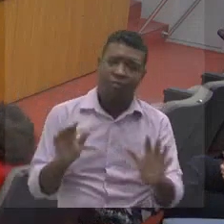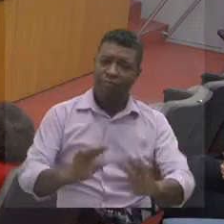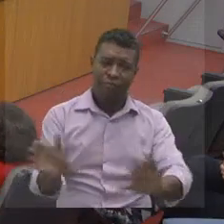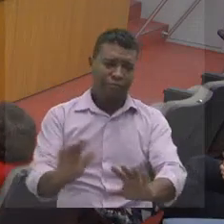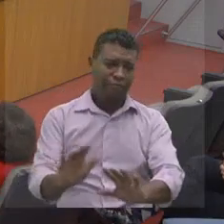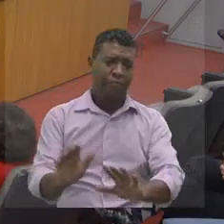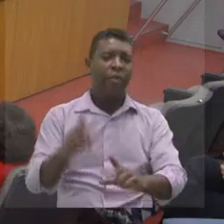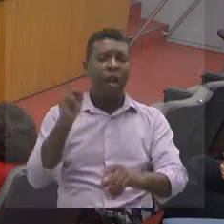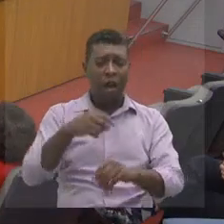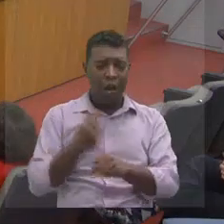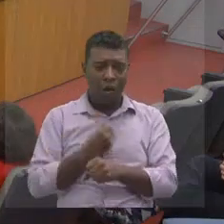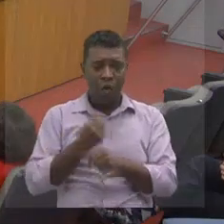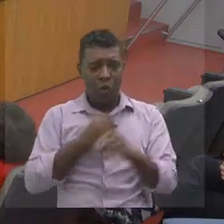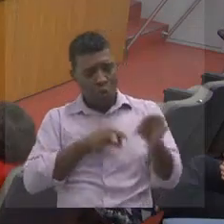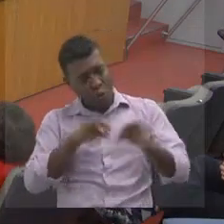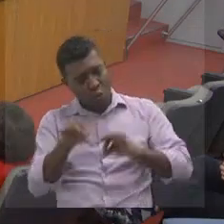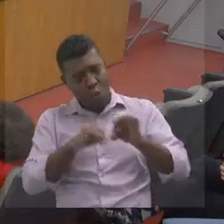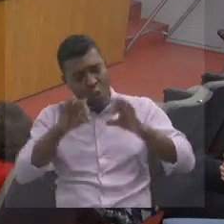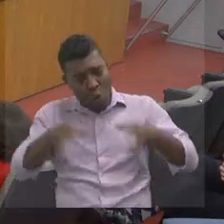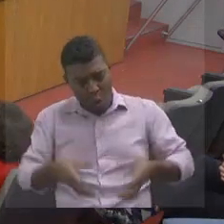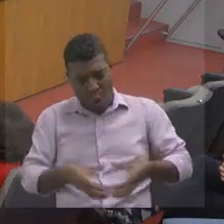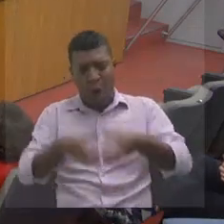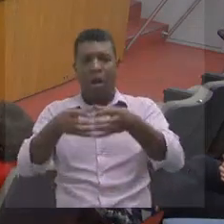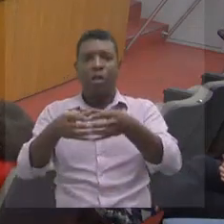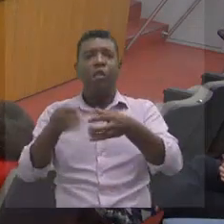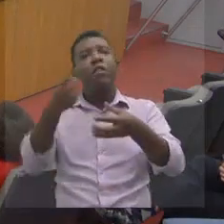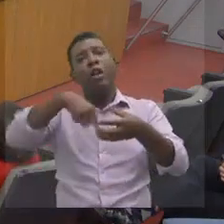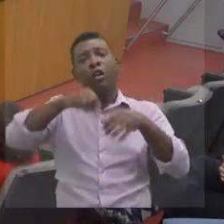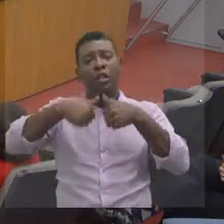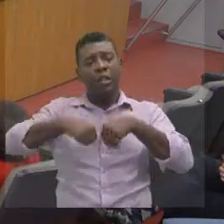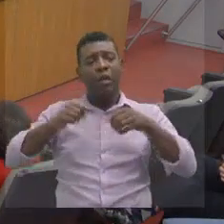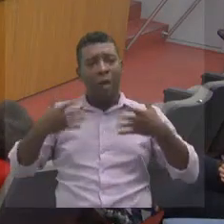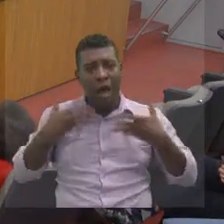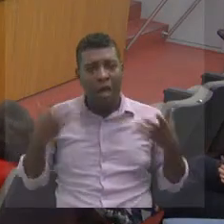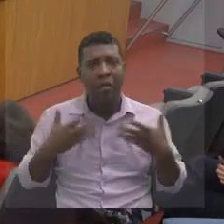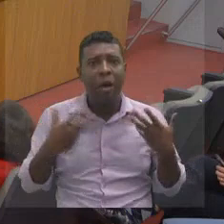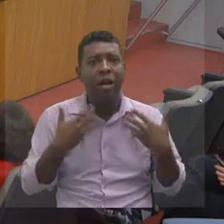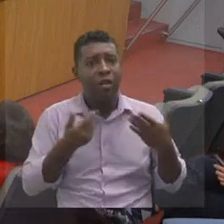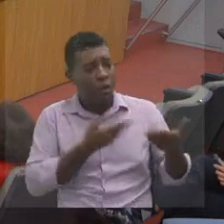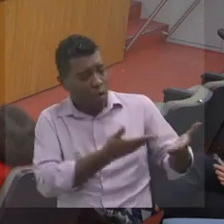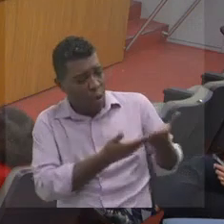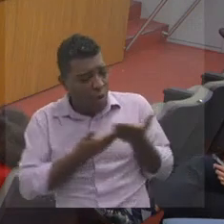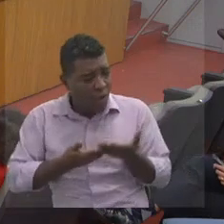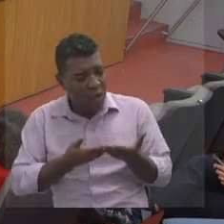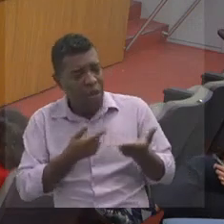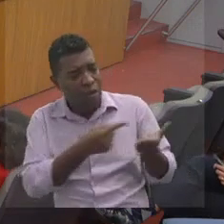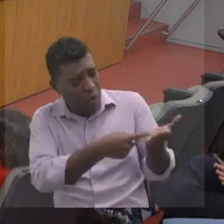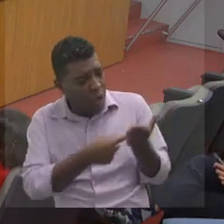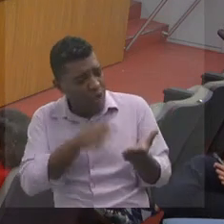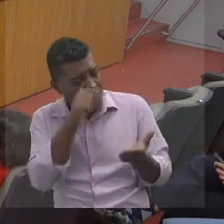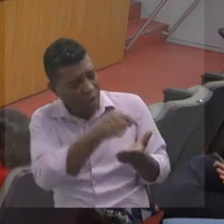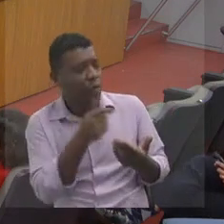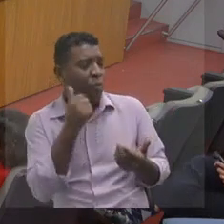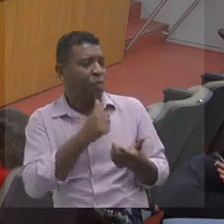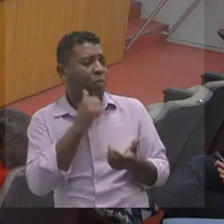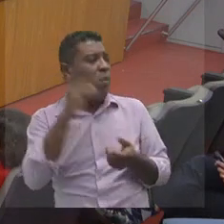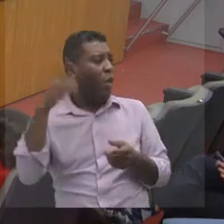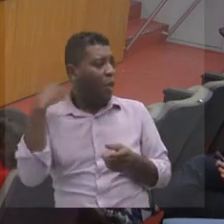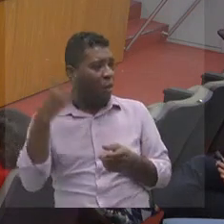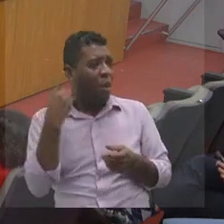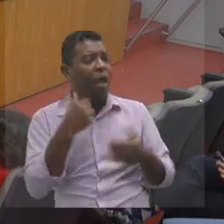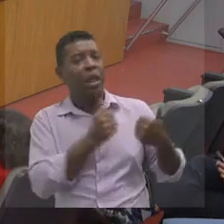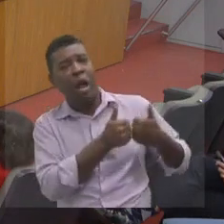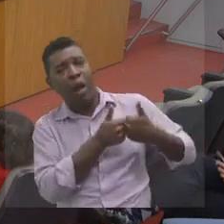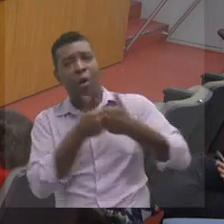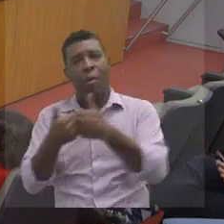fato coletiva mas não está animado e convido que a assembleia deputada e a senhora em particular a poder acompanhar né e nos cobrar